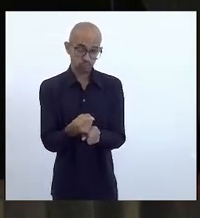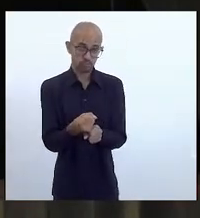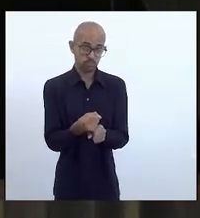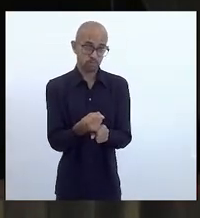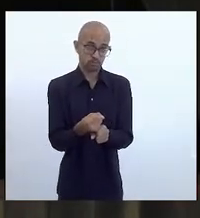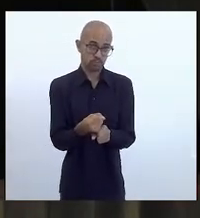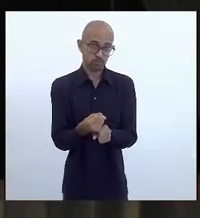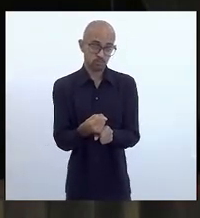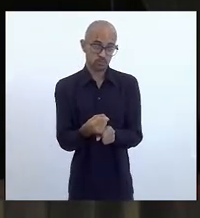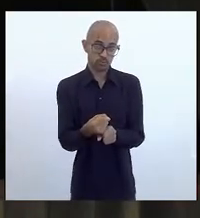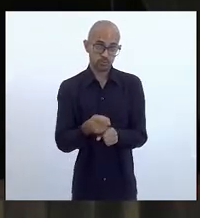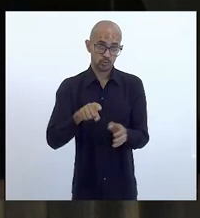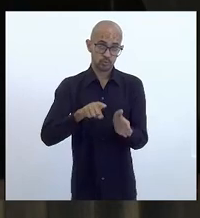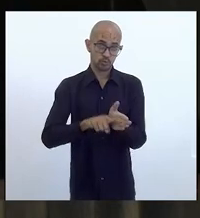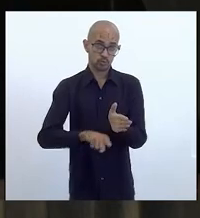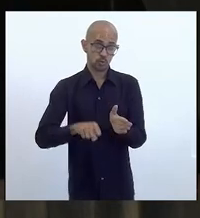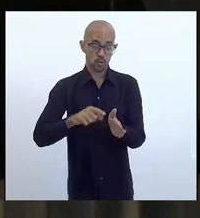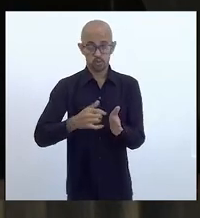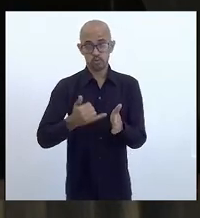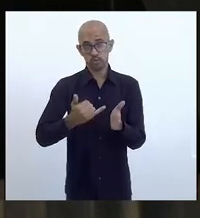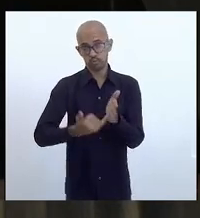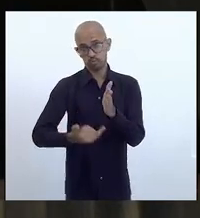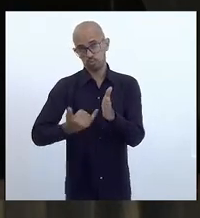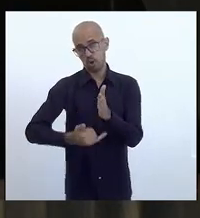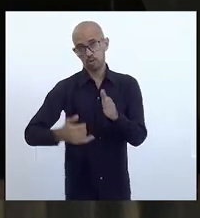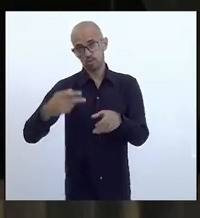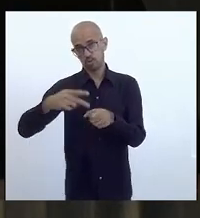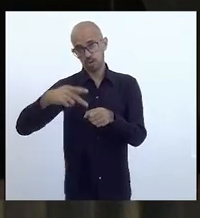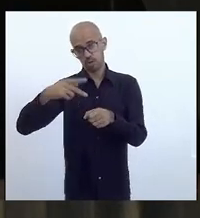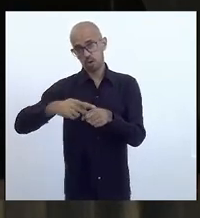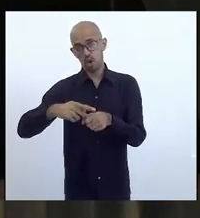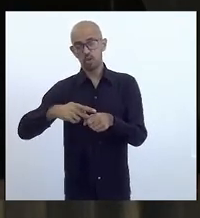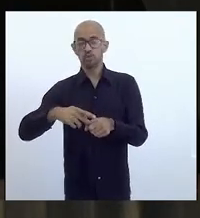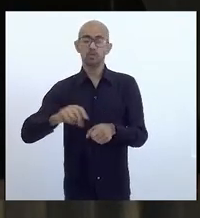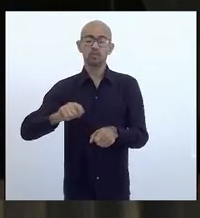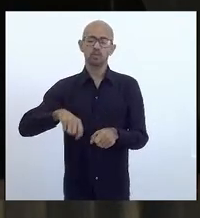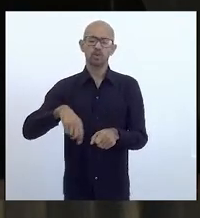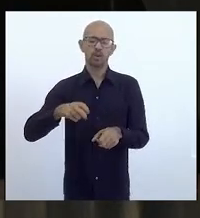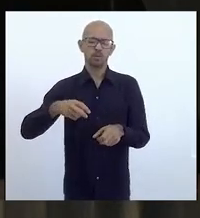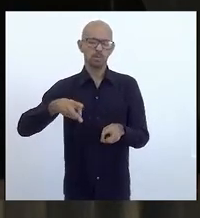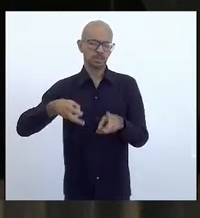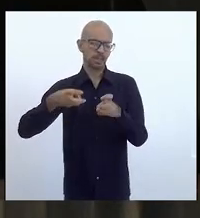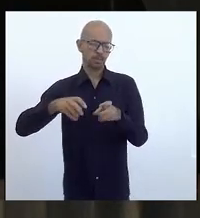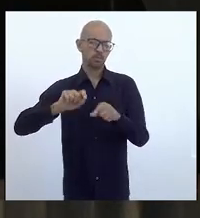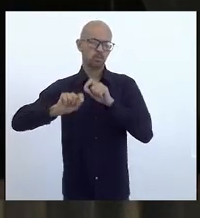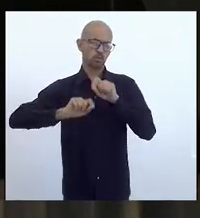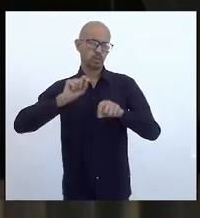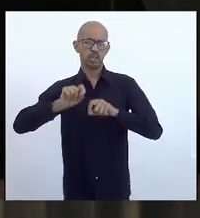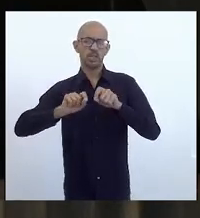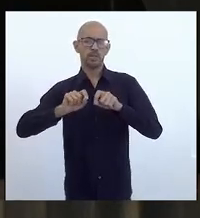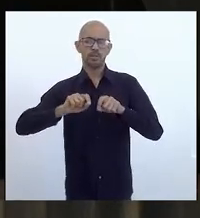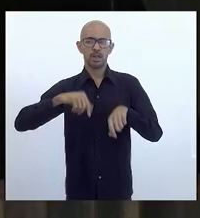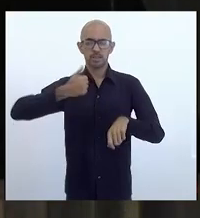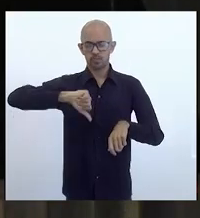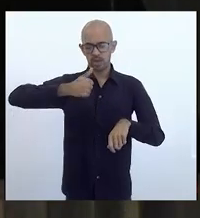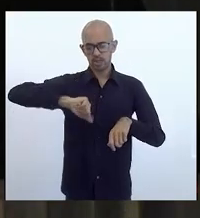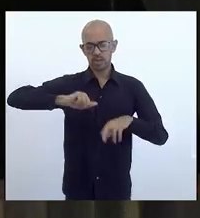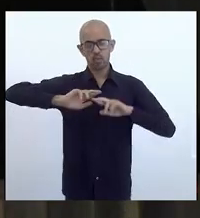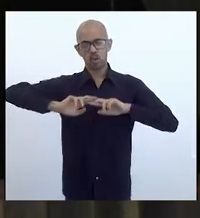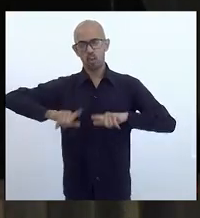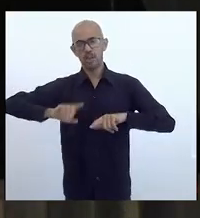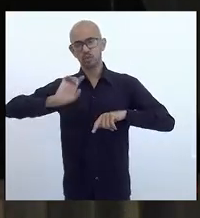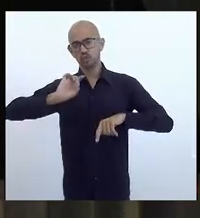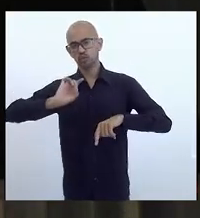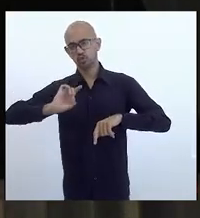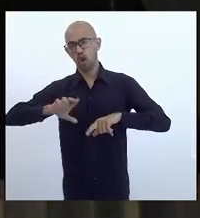petróleo, né, eu quero apenas chamar a atenção que essa análise ela não passa apenas pela